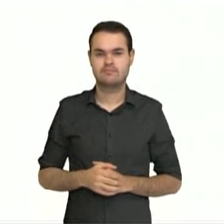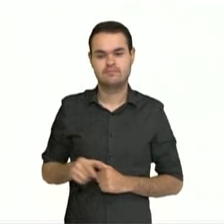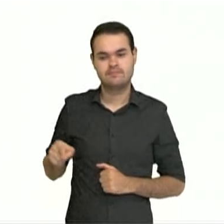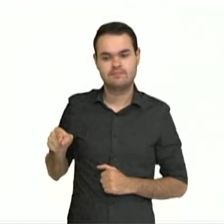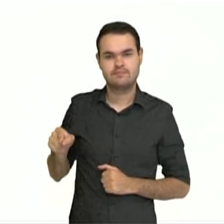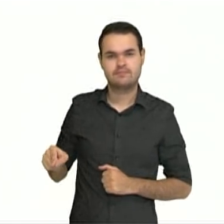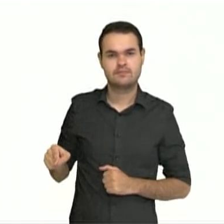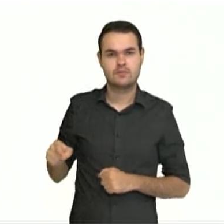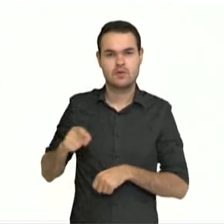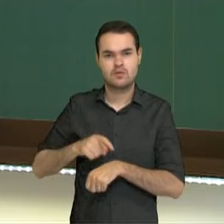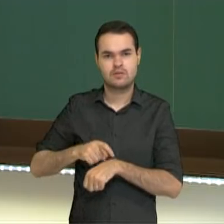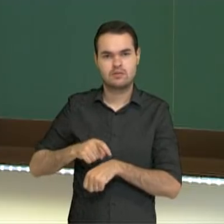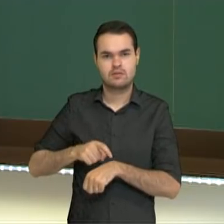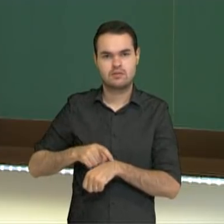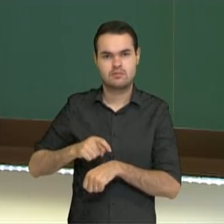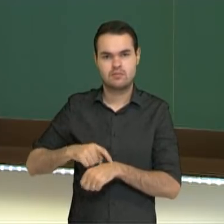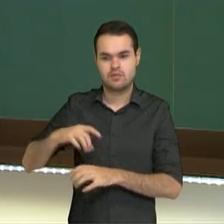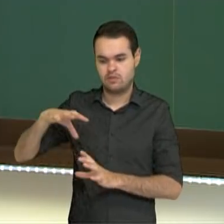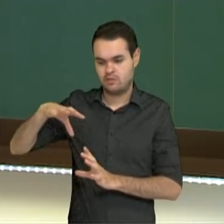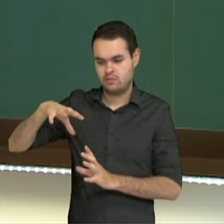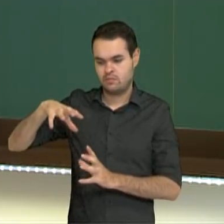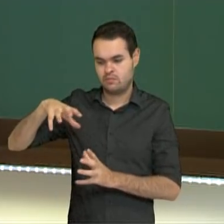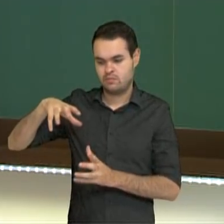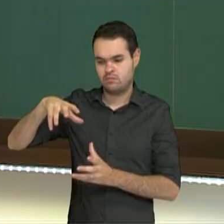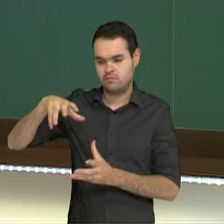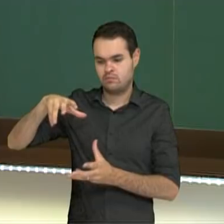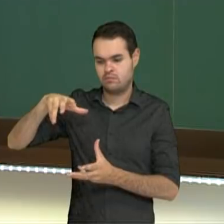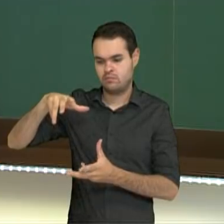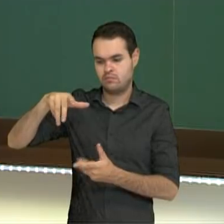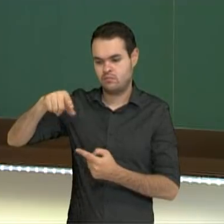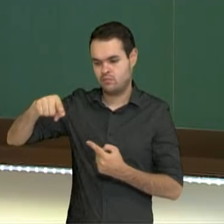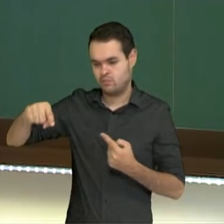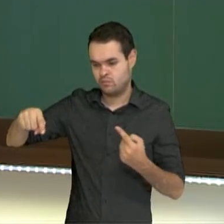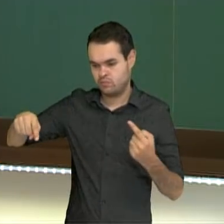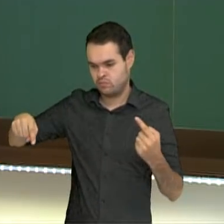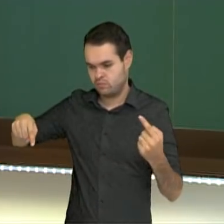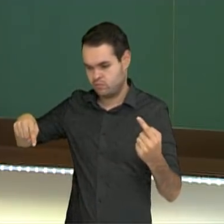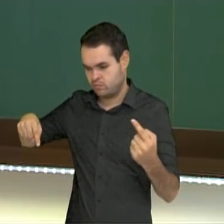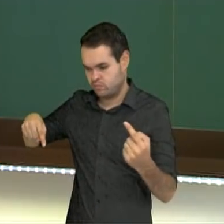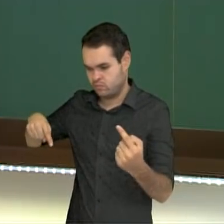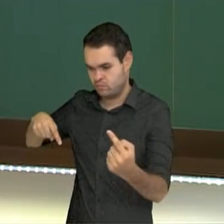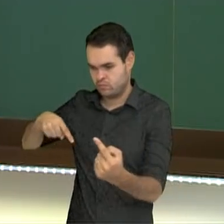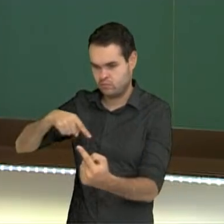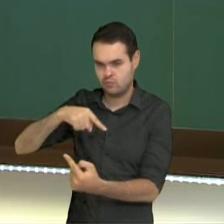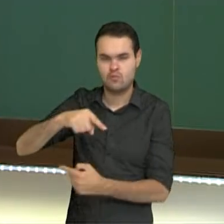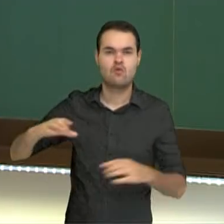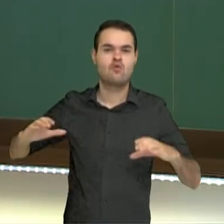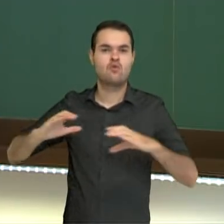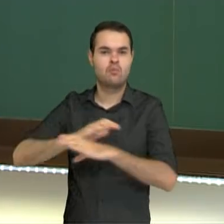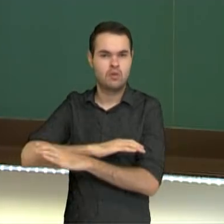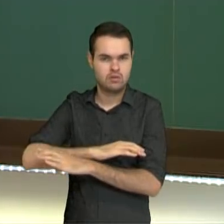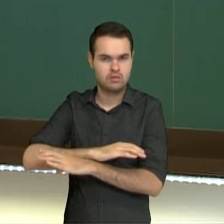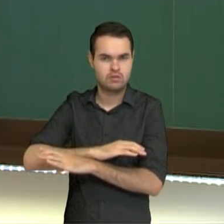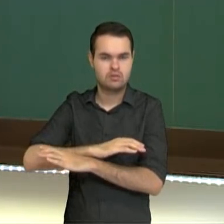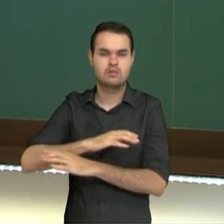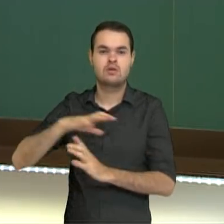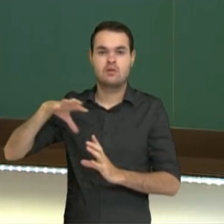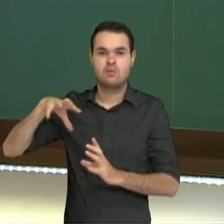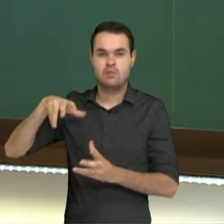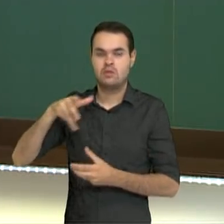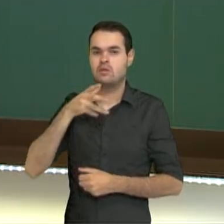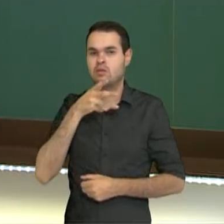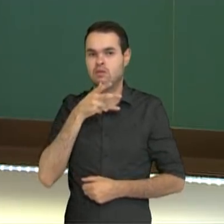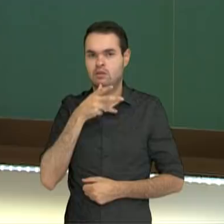esse tempo que ele demora para dar a volta completa no próprio eixo, que o planeta demora para dar essa